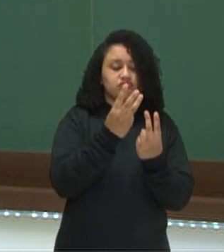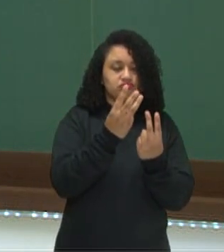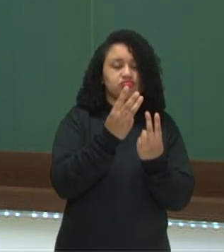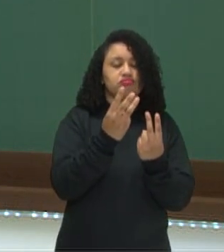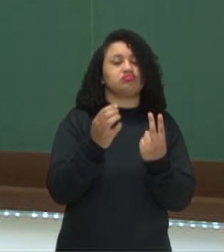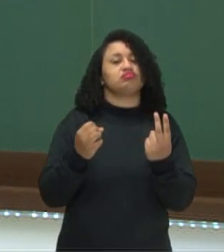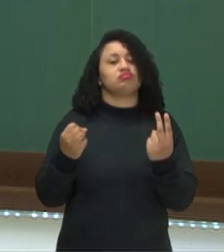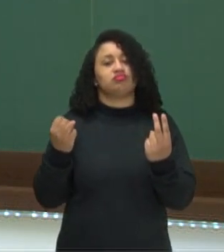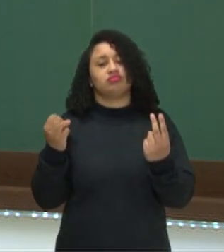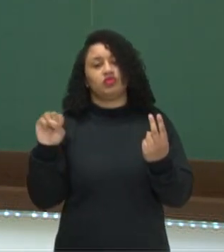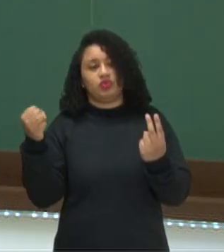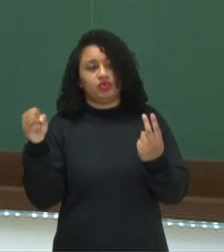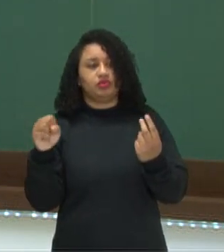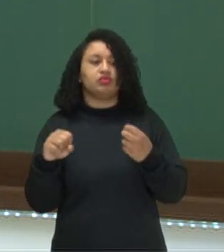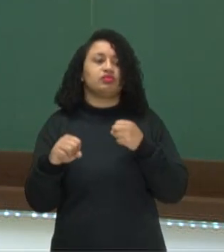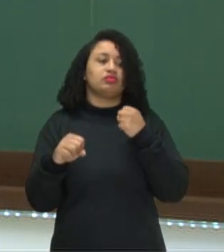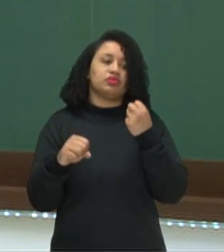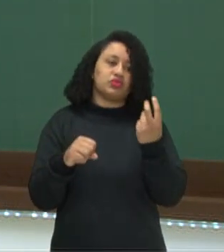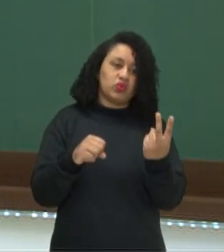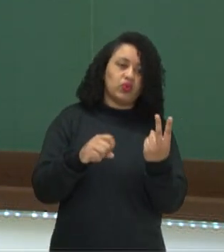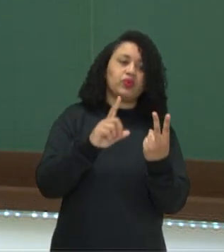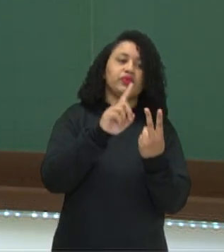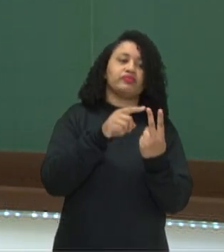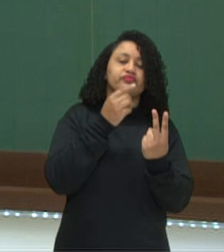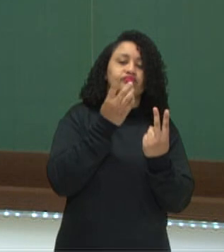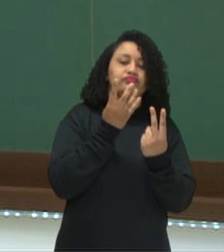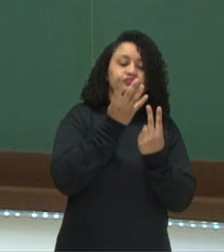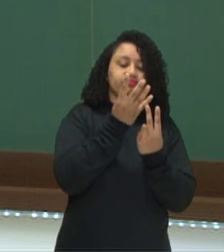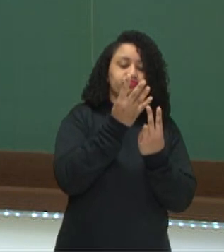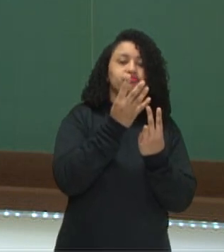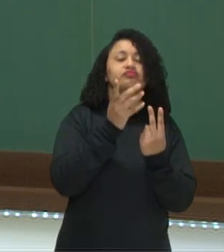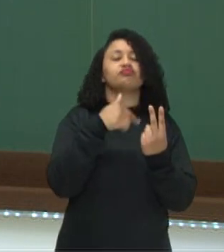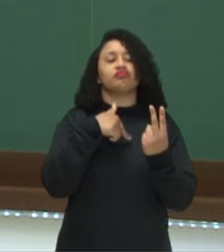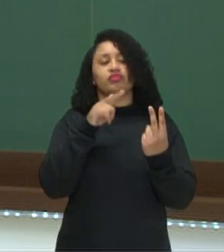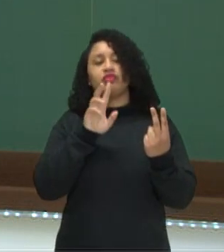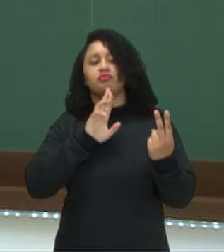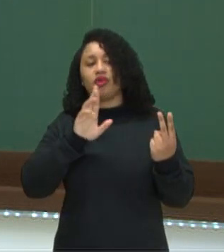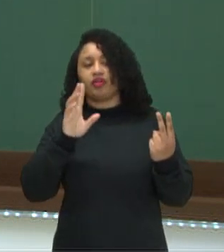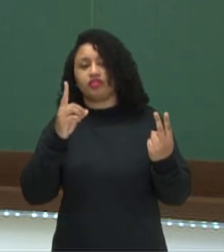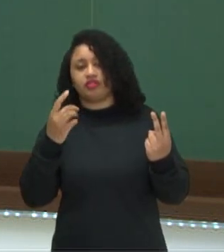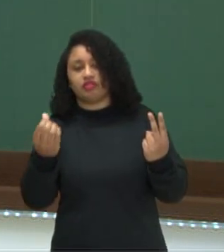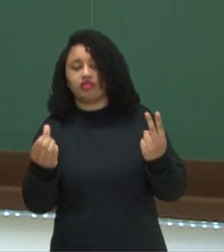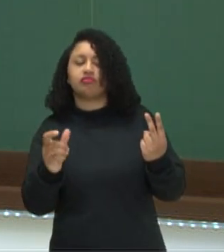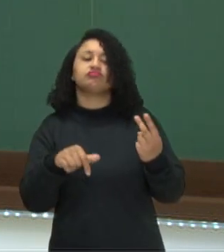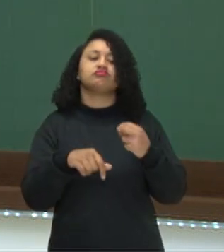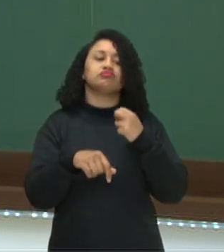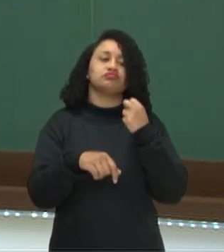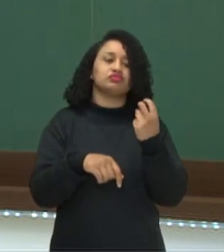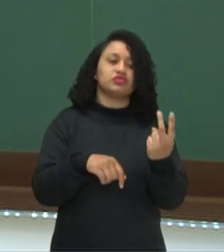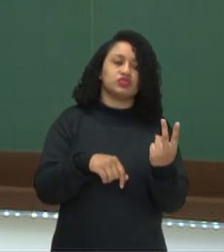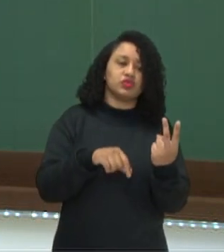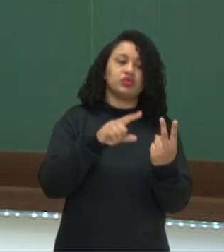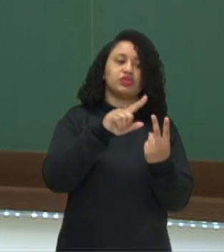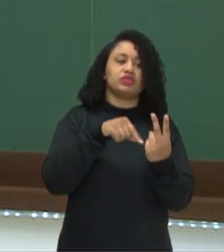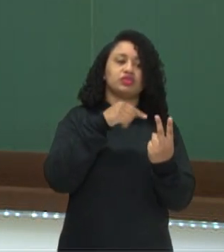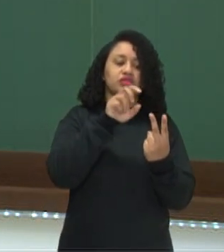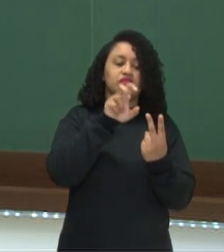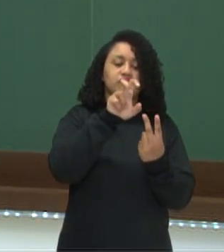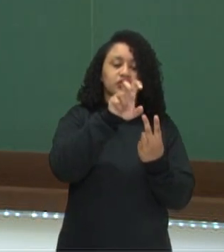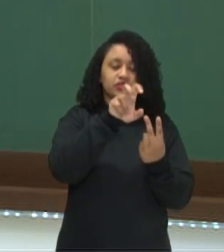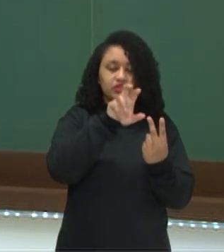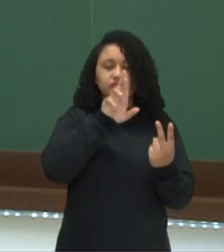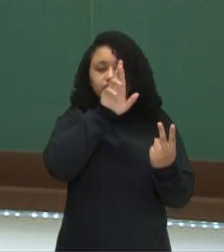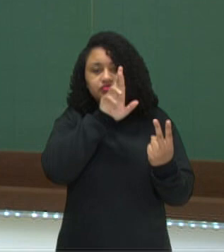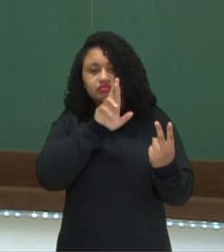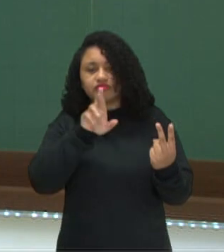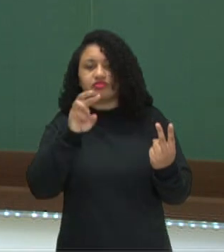elevado na 3, 8. 2 elevado na 4, 16. 2